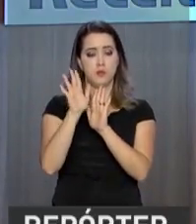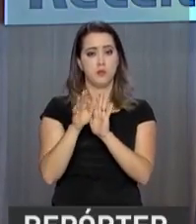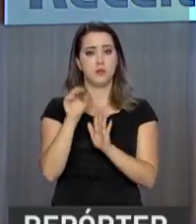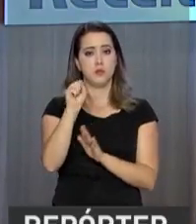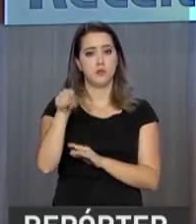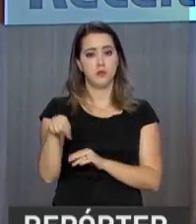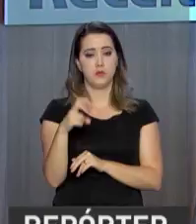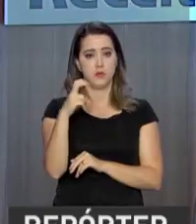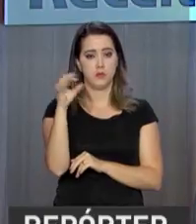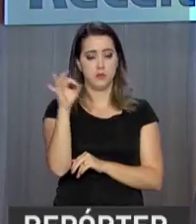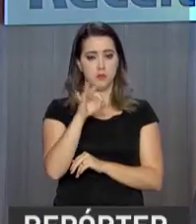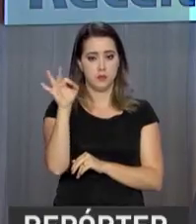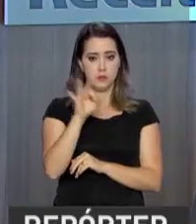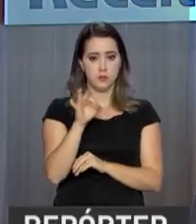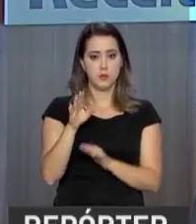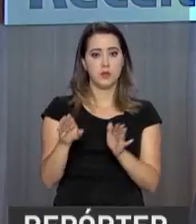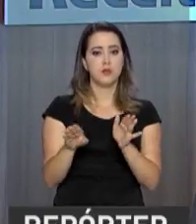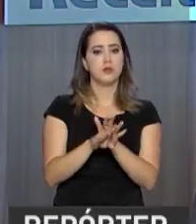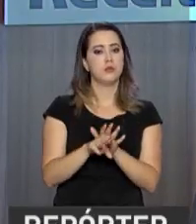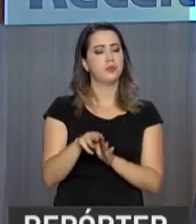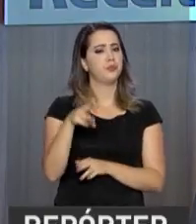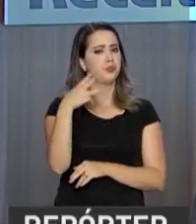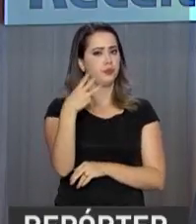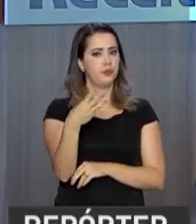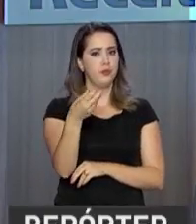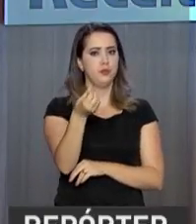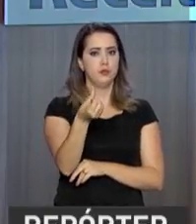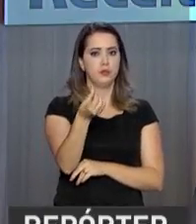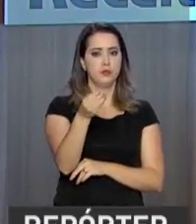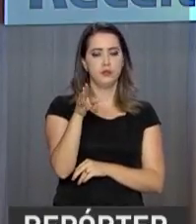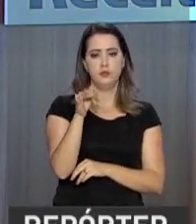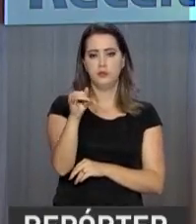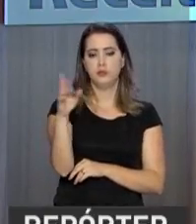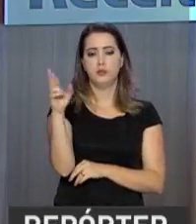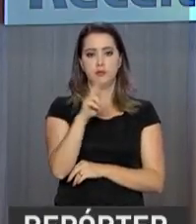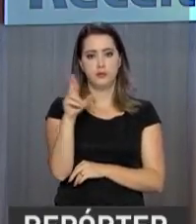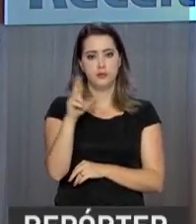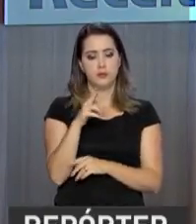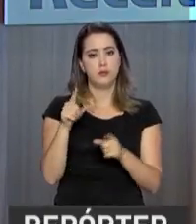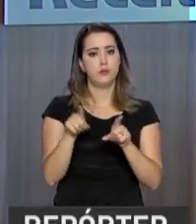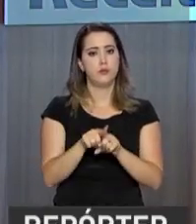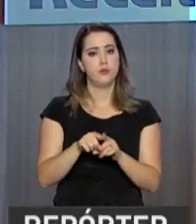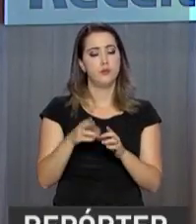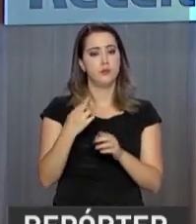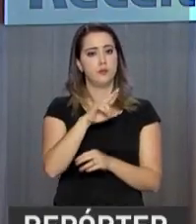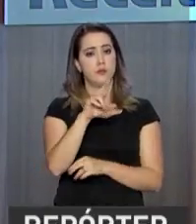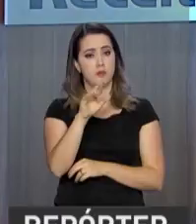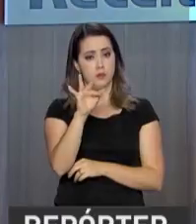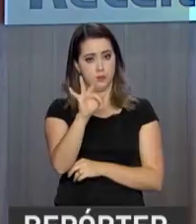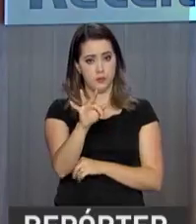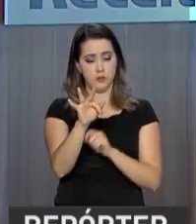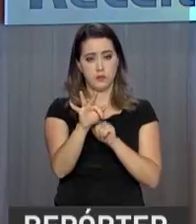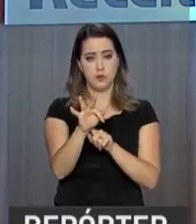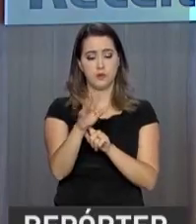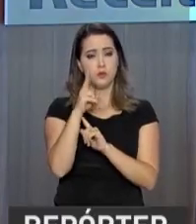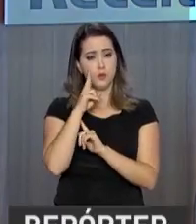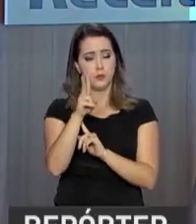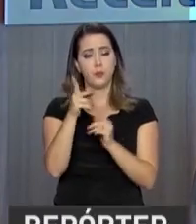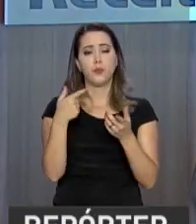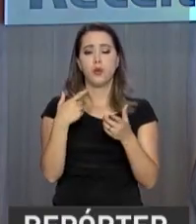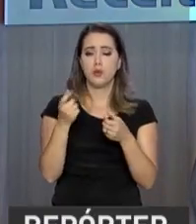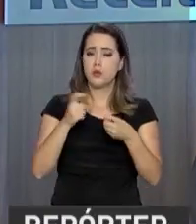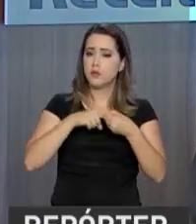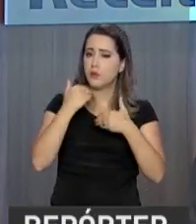oito e meio por cento e chegou a 366 bilhões de reais pra receita federal além da recuperação